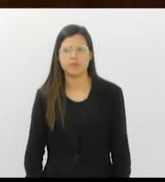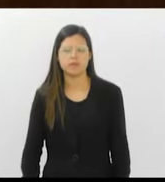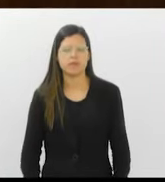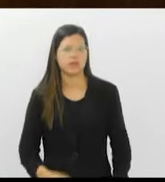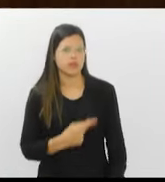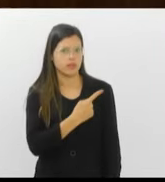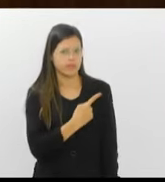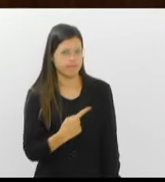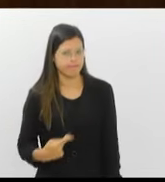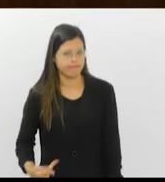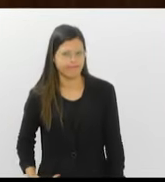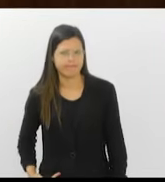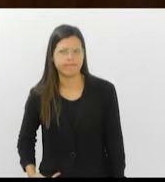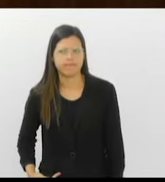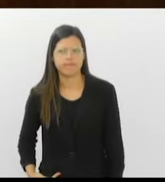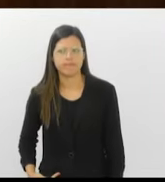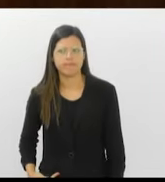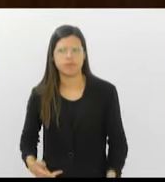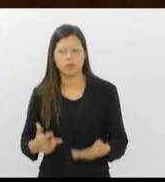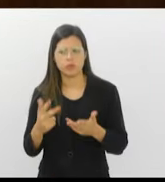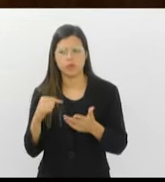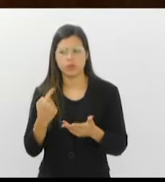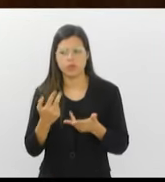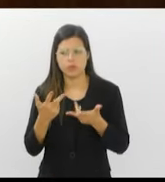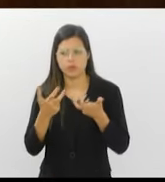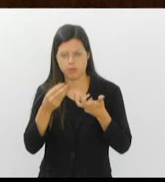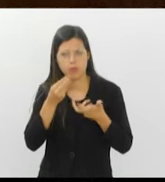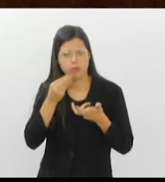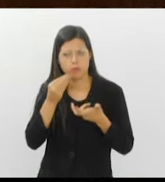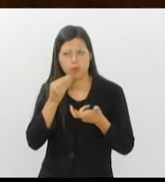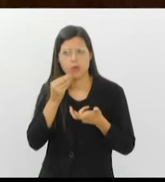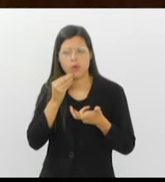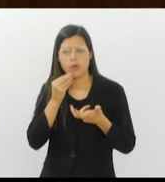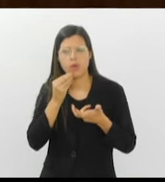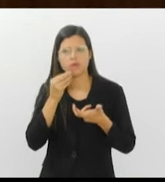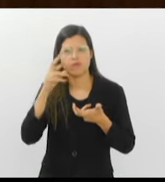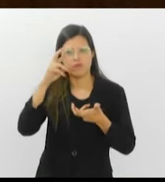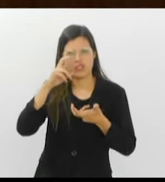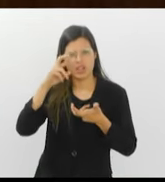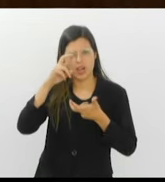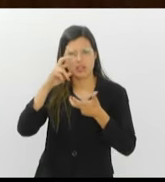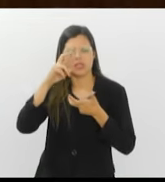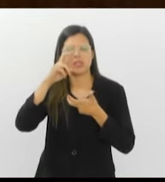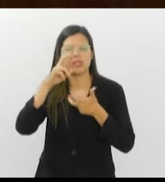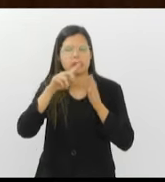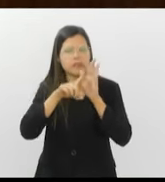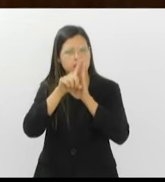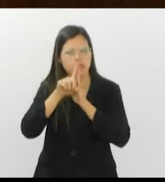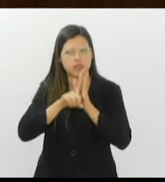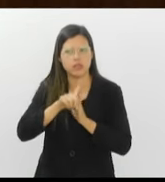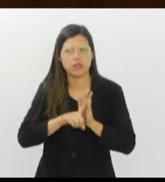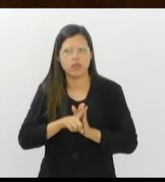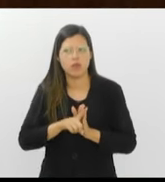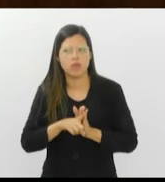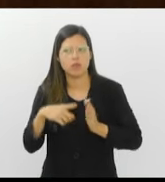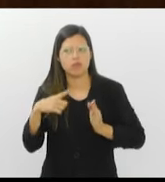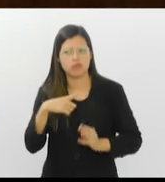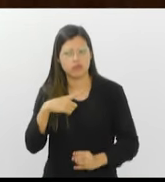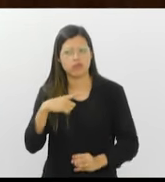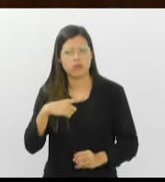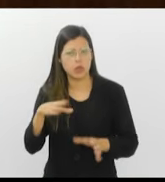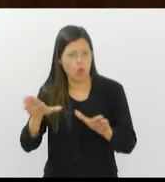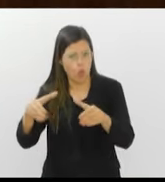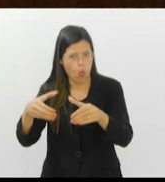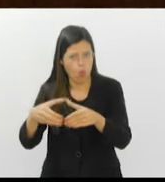evidente o que nós constatamos ao longo das nossas fiscalizações, a existência de uma máfia, que